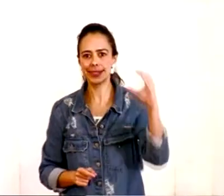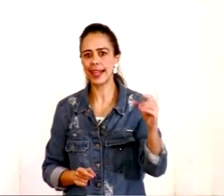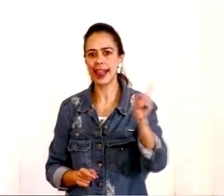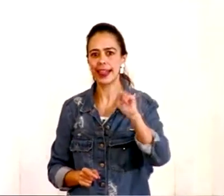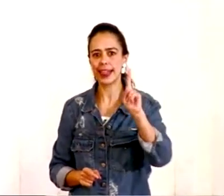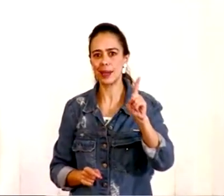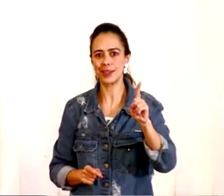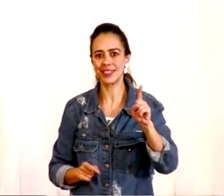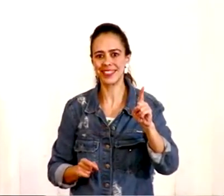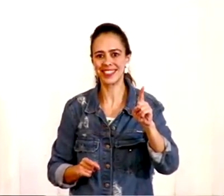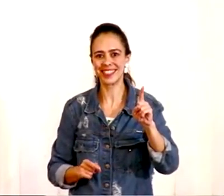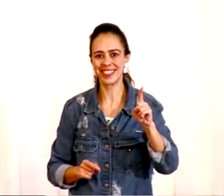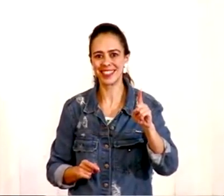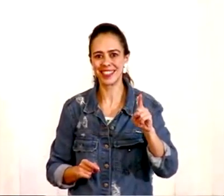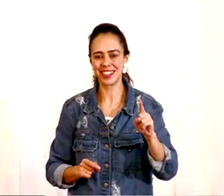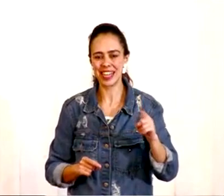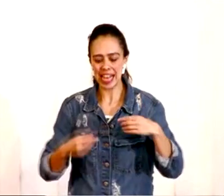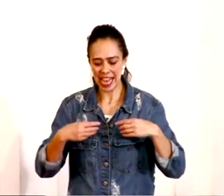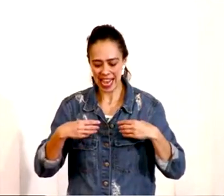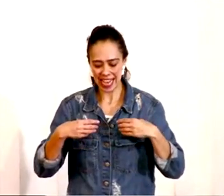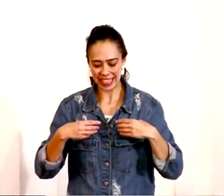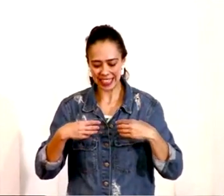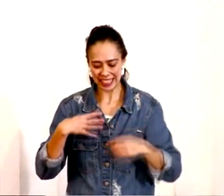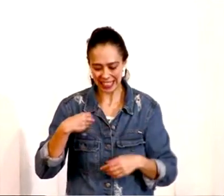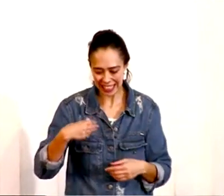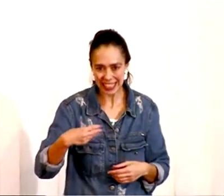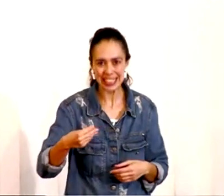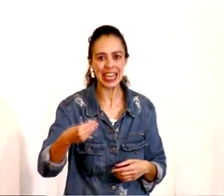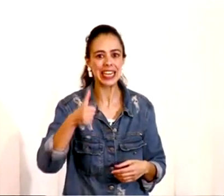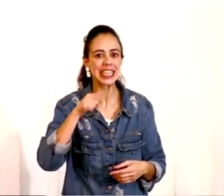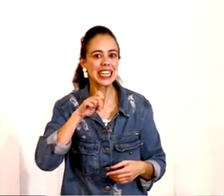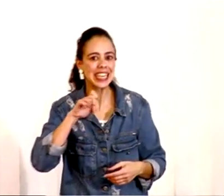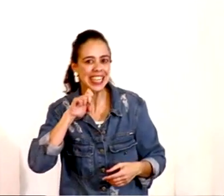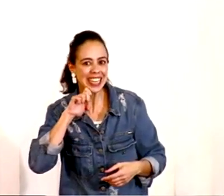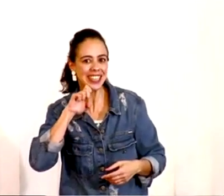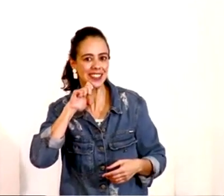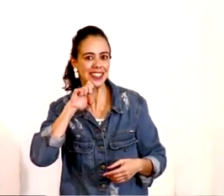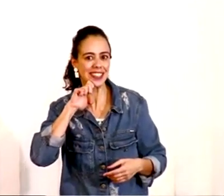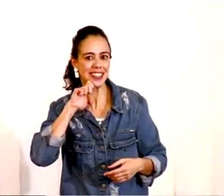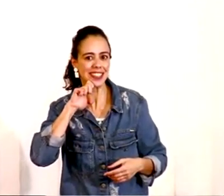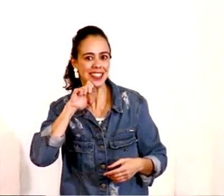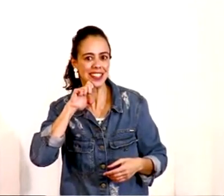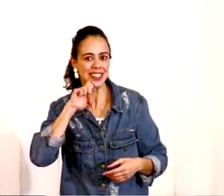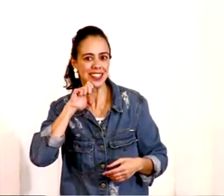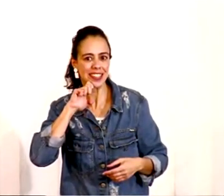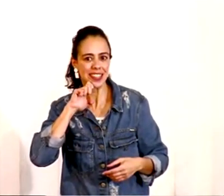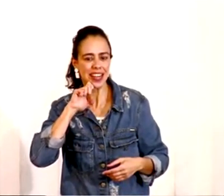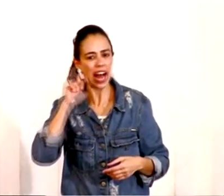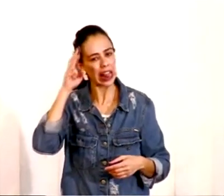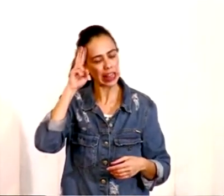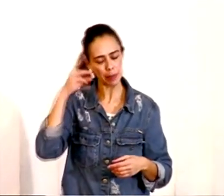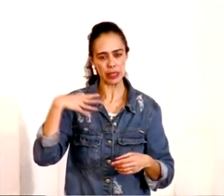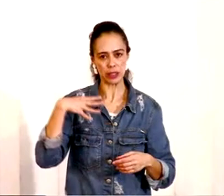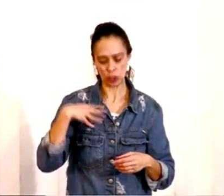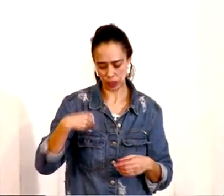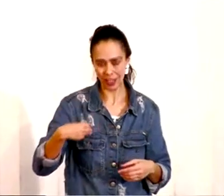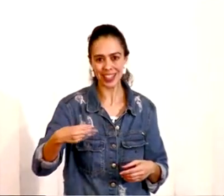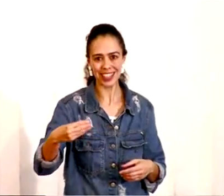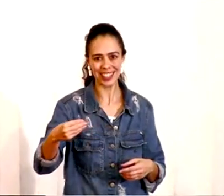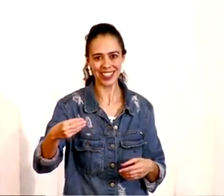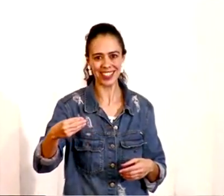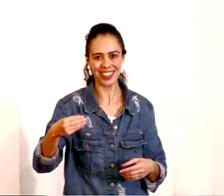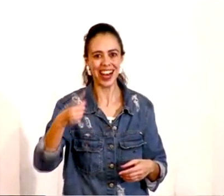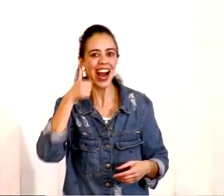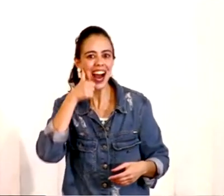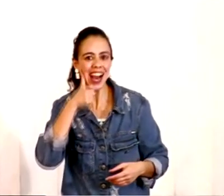mulher. Logo, ele é da semente da serpente. E agora os versos